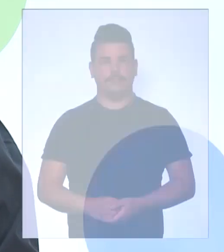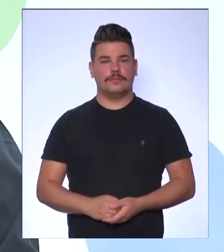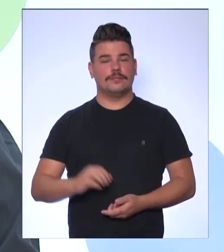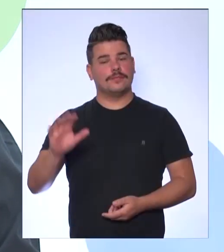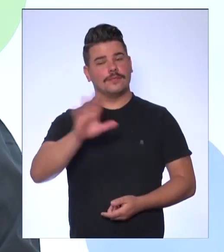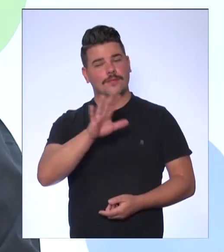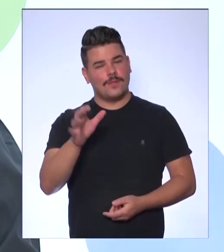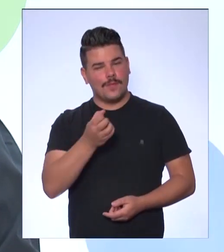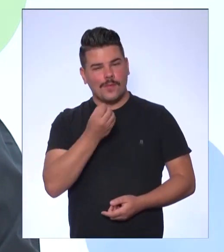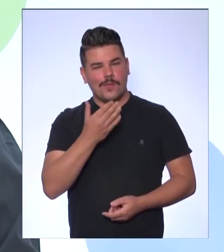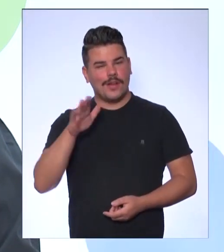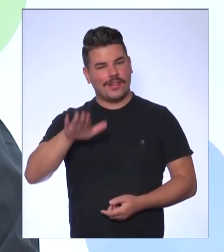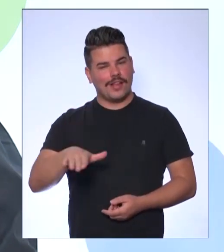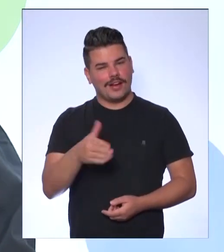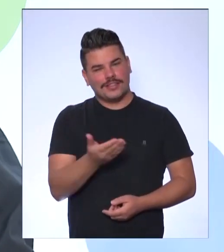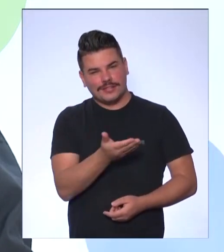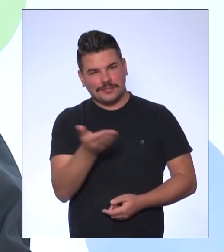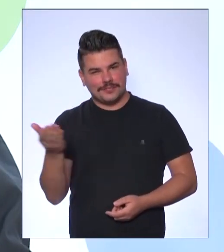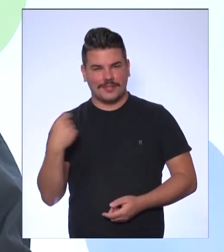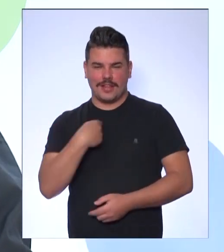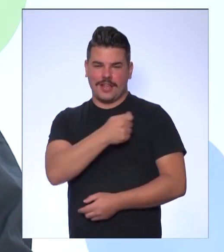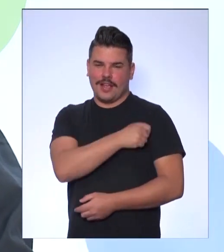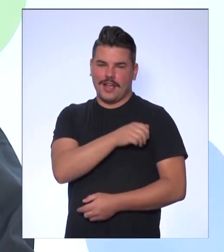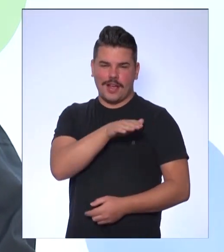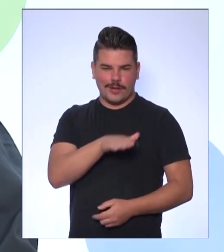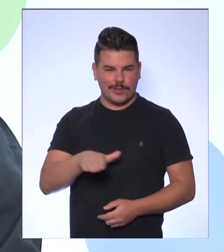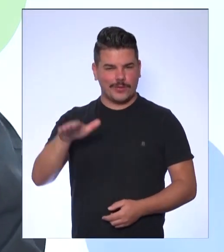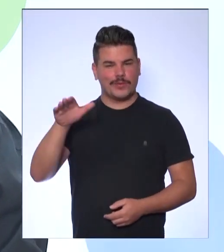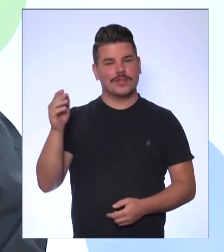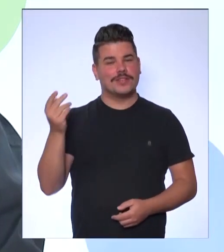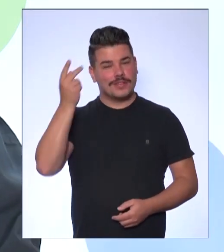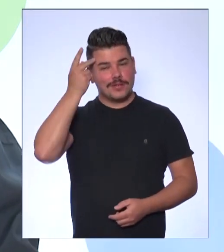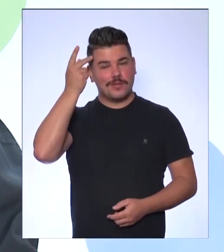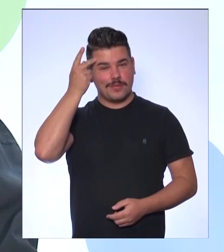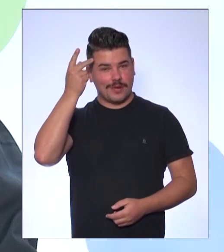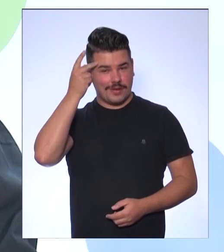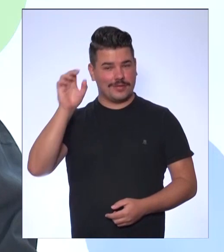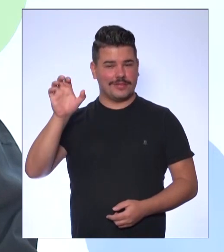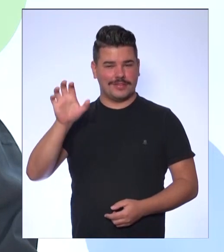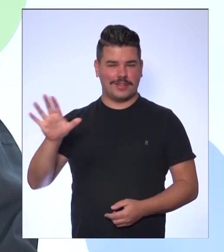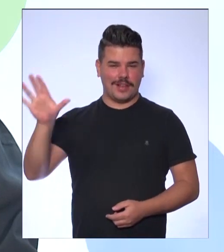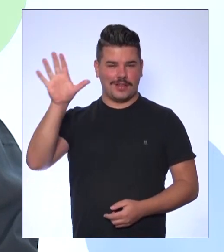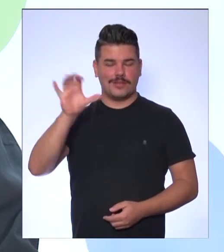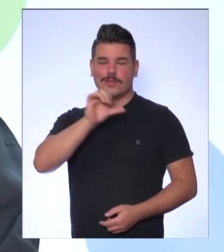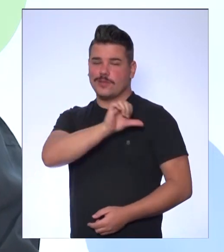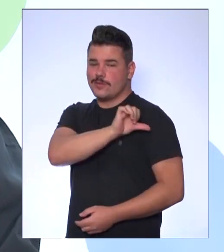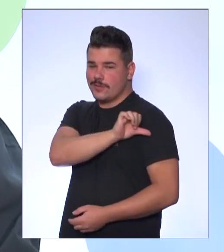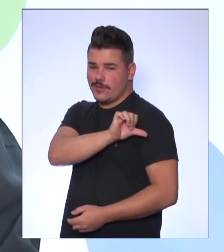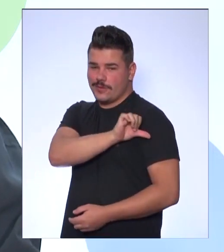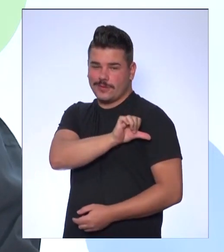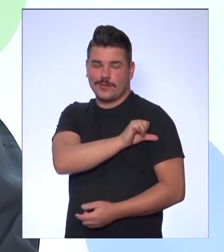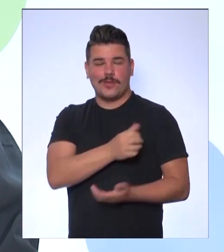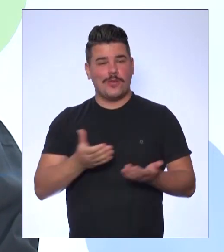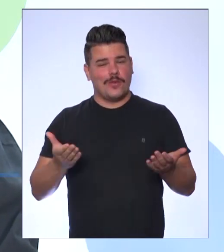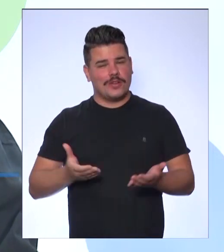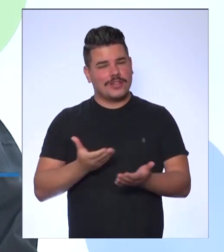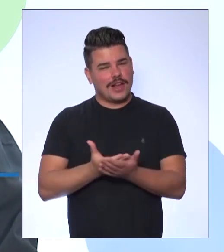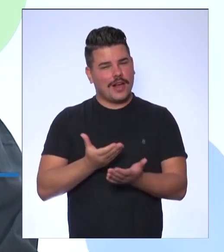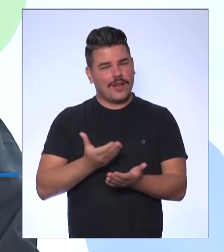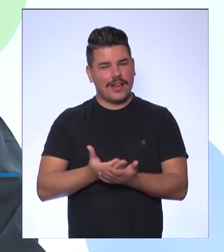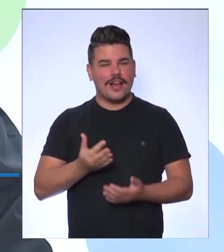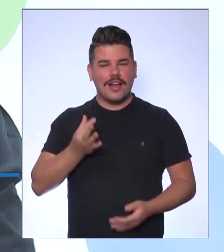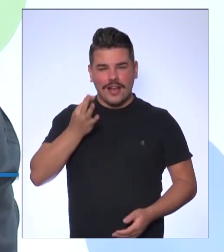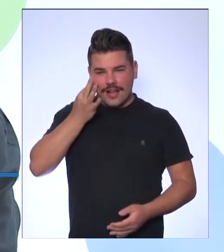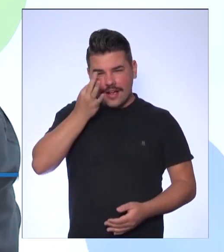Boa tarde, queridos alunos do Estado de São Paulo, alunos do nono ano. Estamos aqui com mais uma aula ao vivo para vocês,